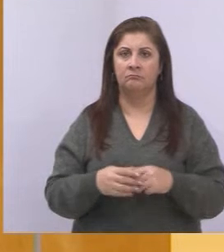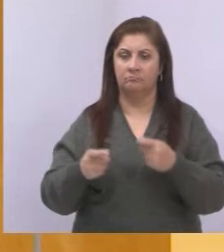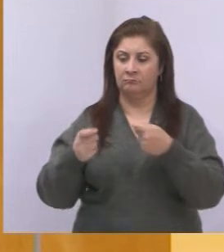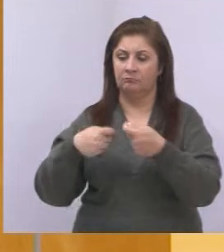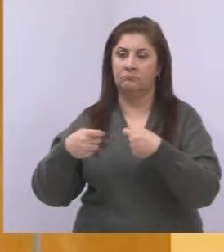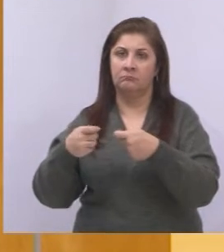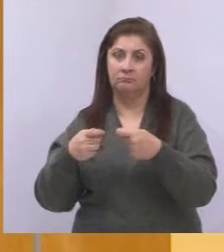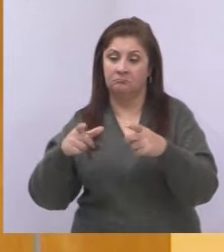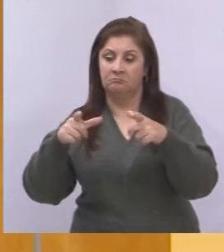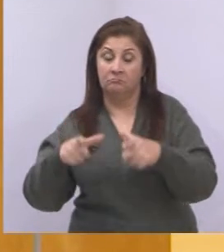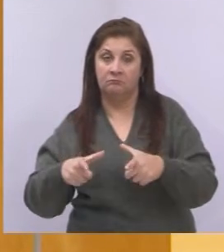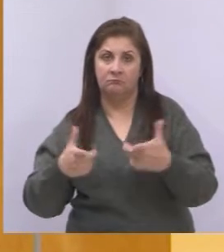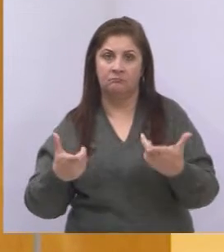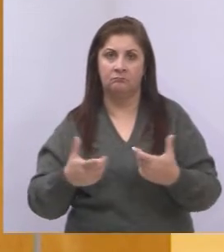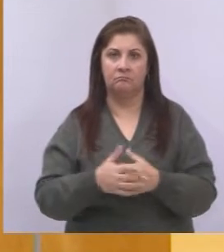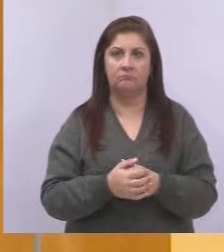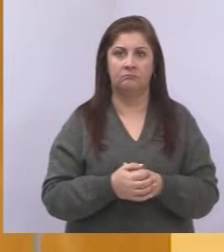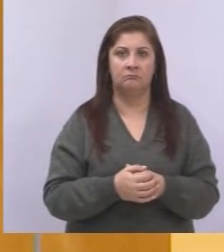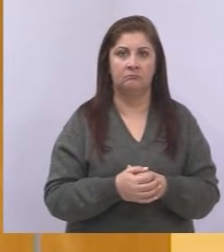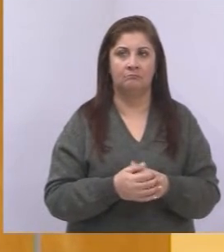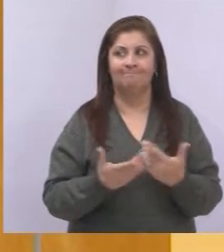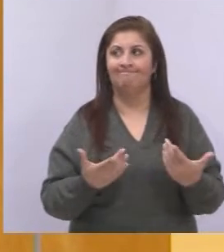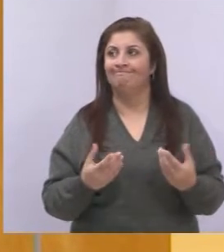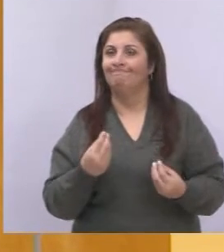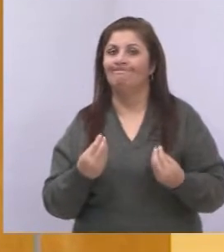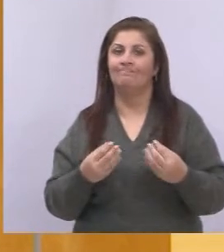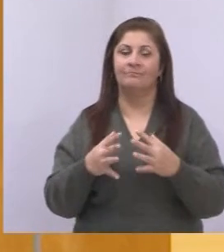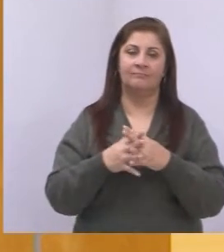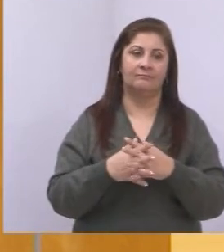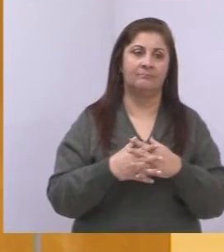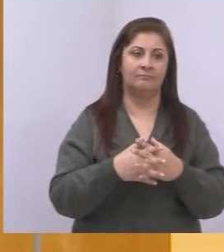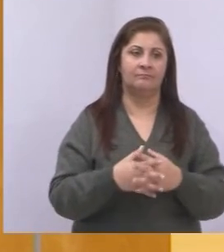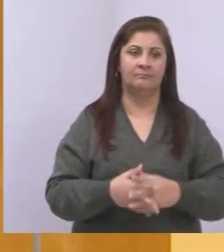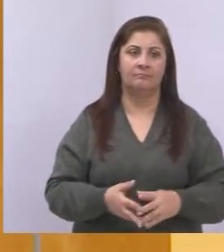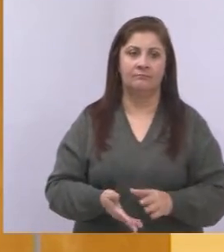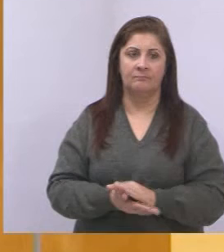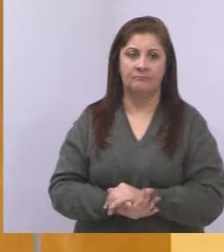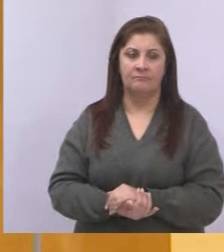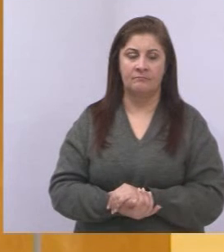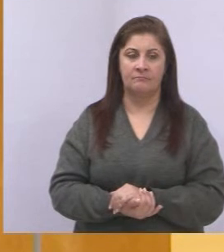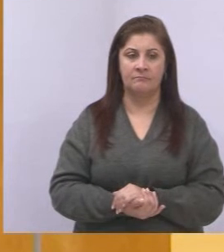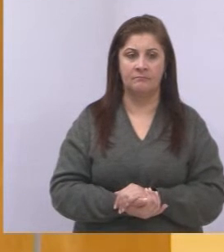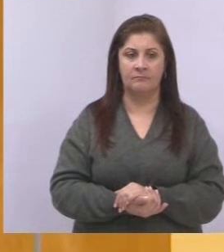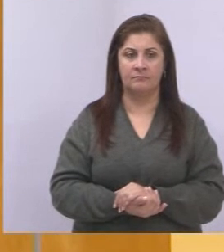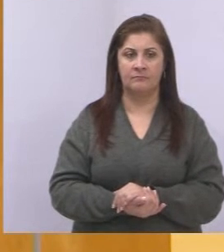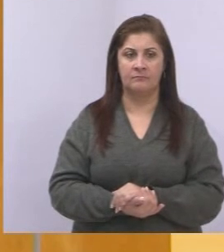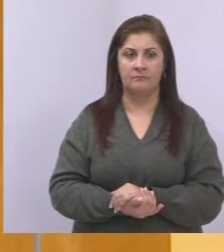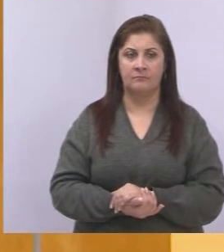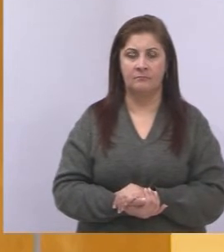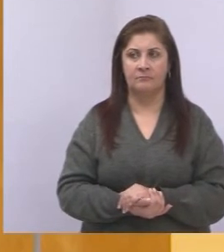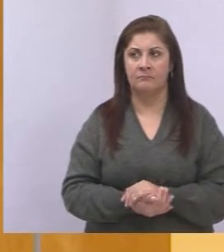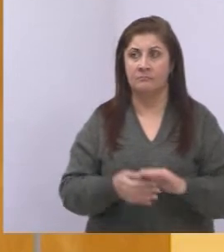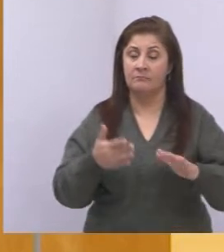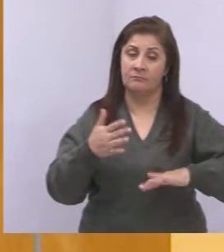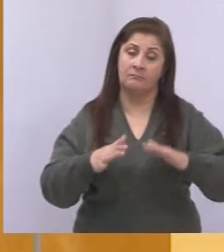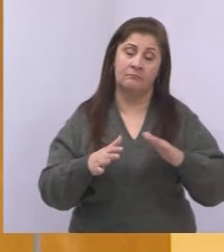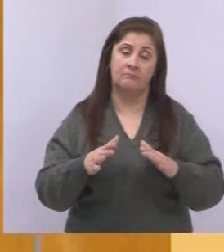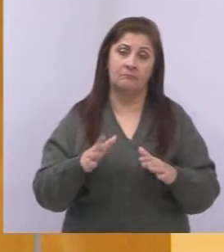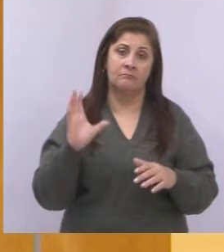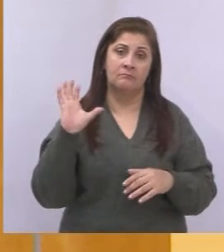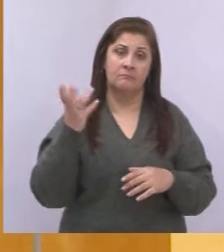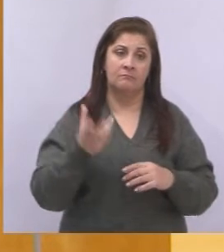uma unidade passe por uma saia justa. Então, a gente talvez tenha essa